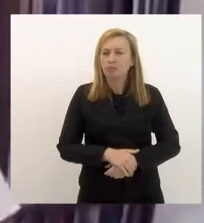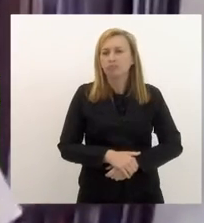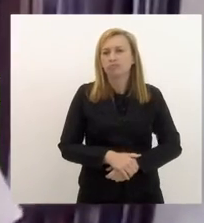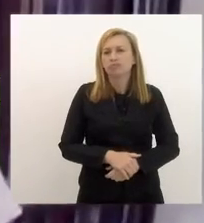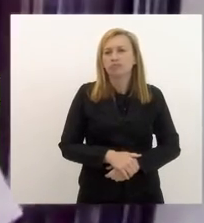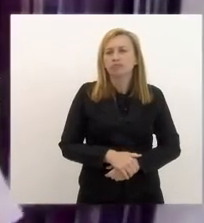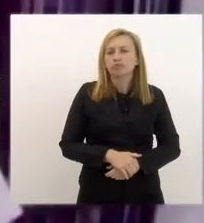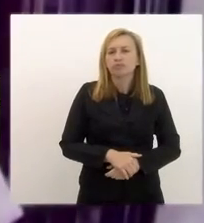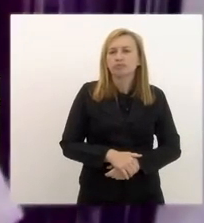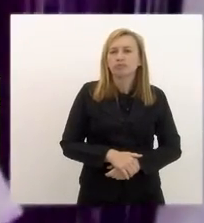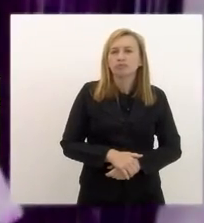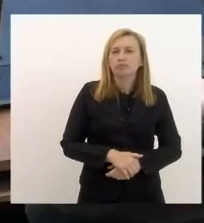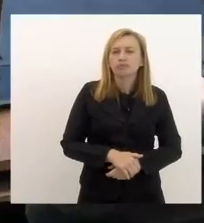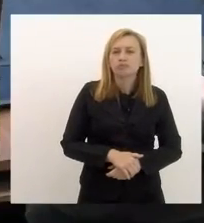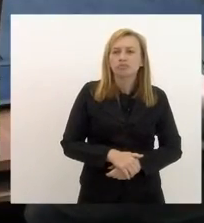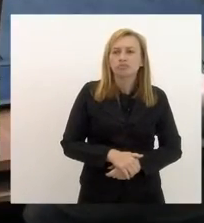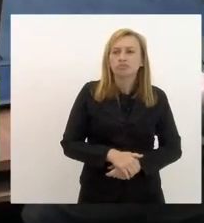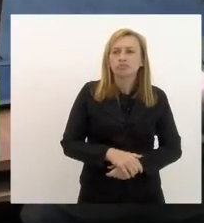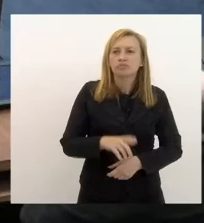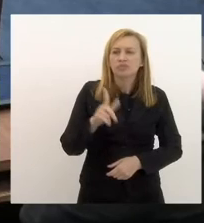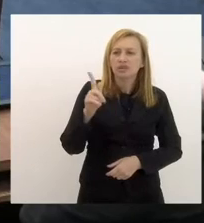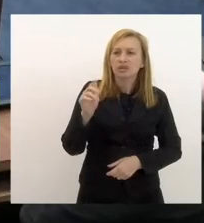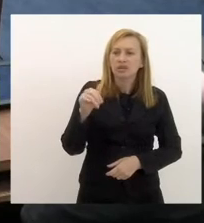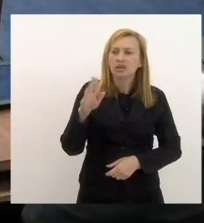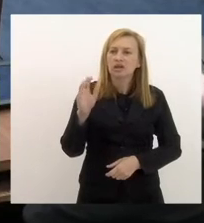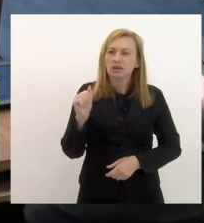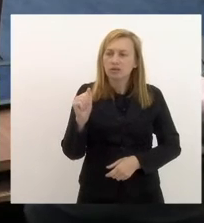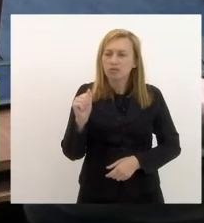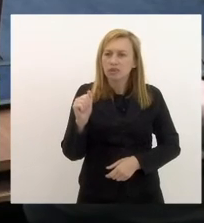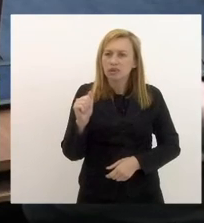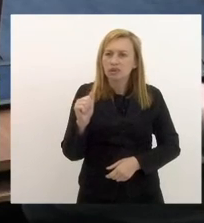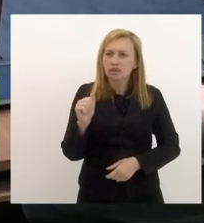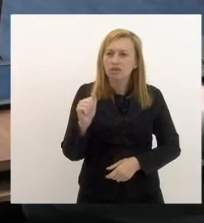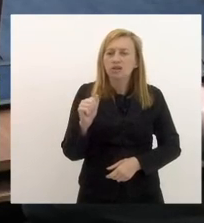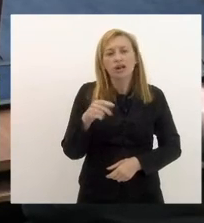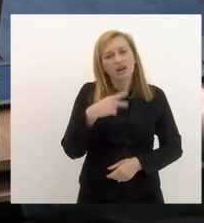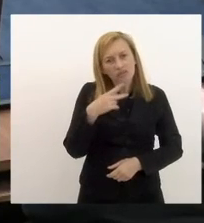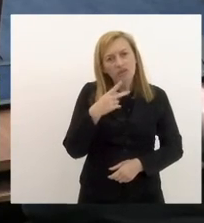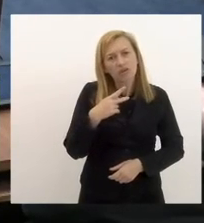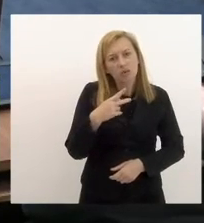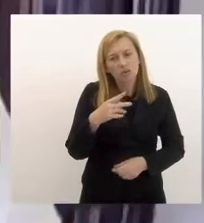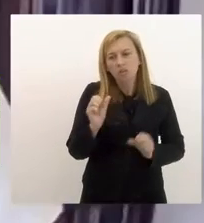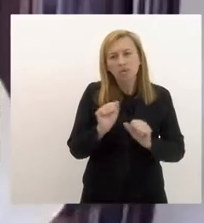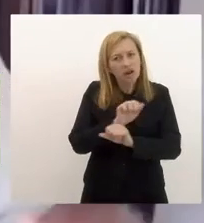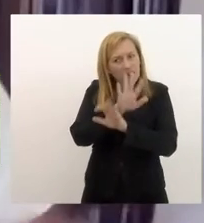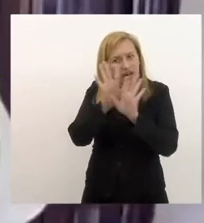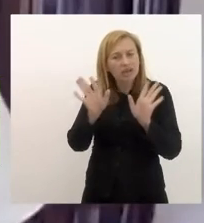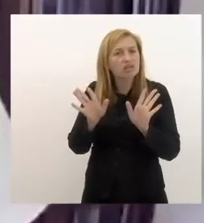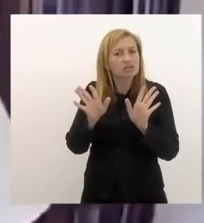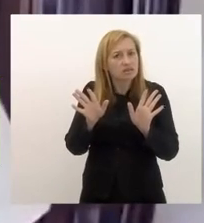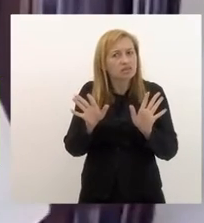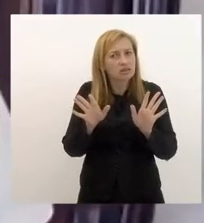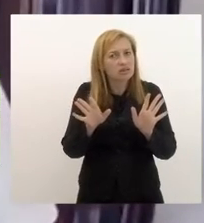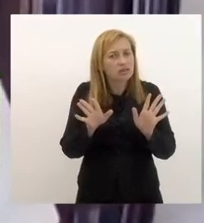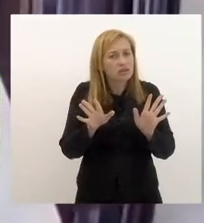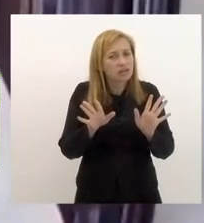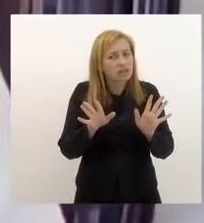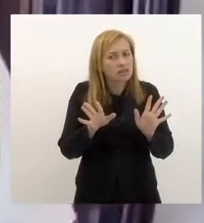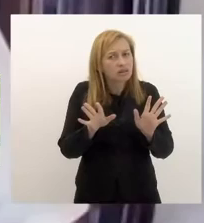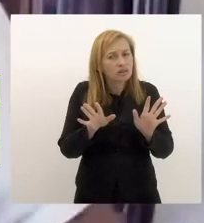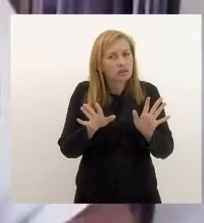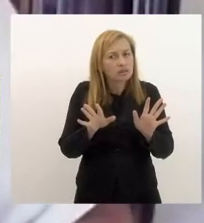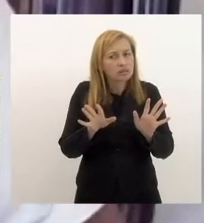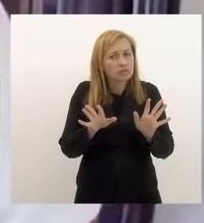a professora Renata Gama professora dela ela colocou isso ficou muito claro que a gente é